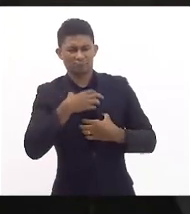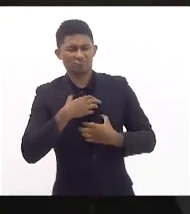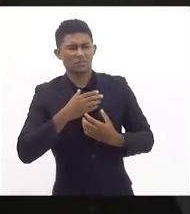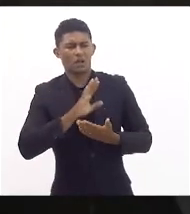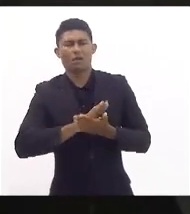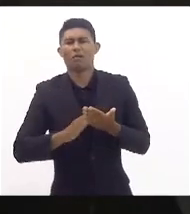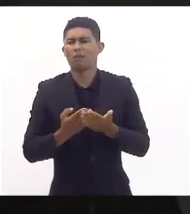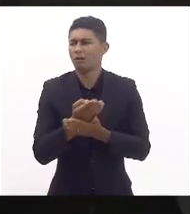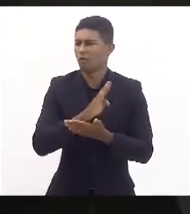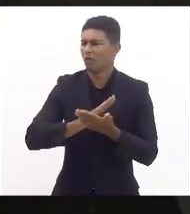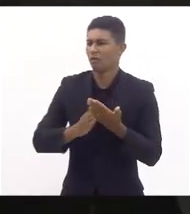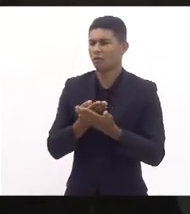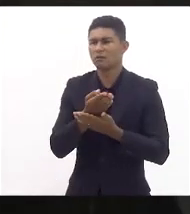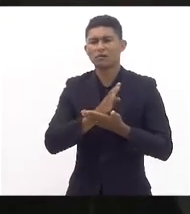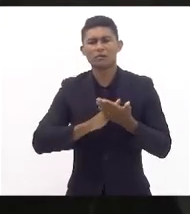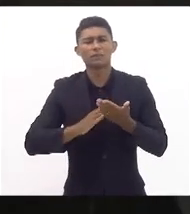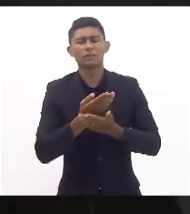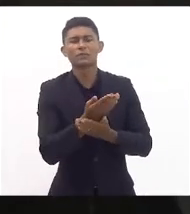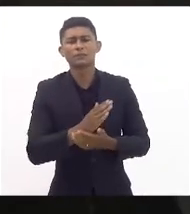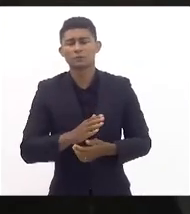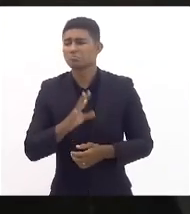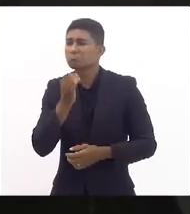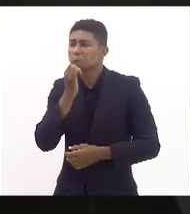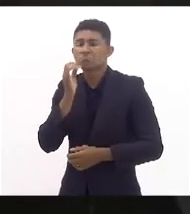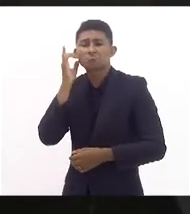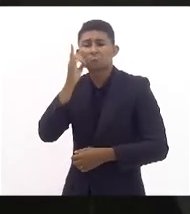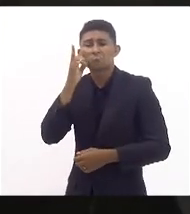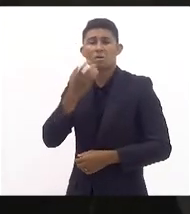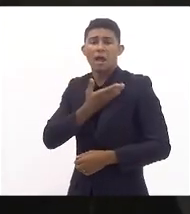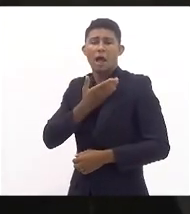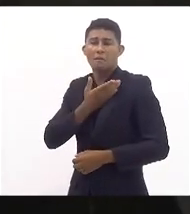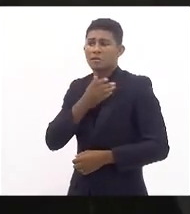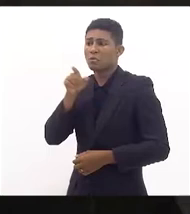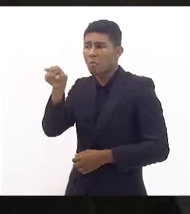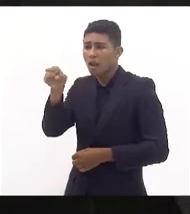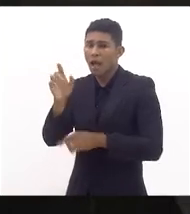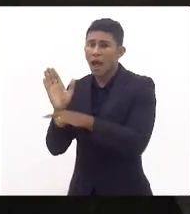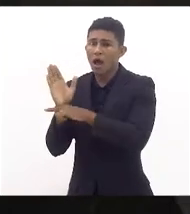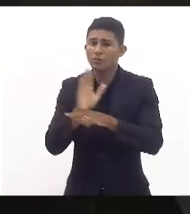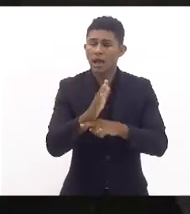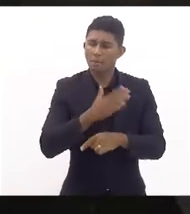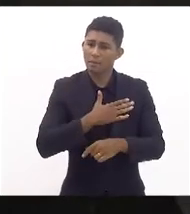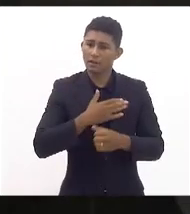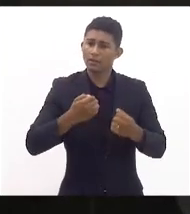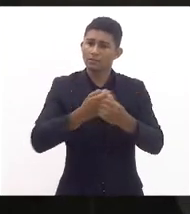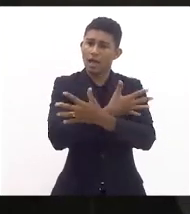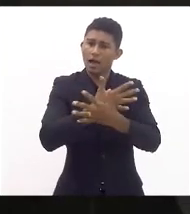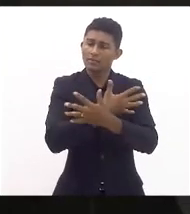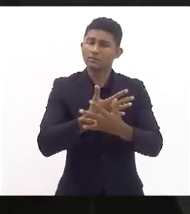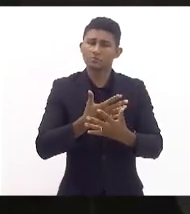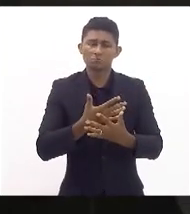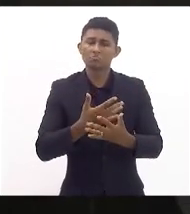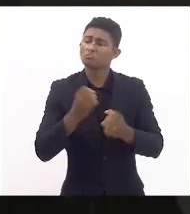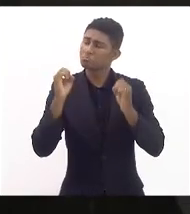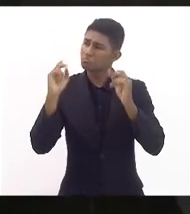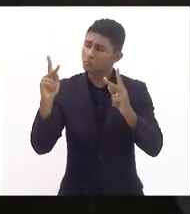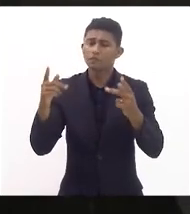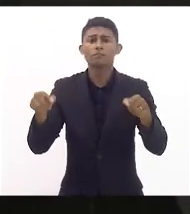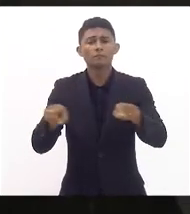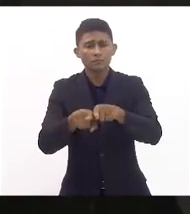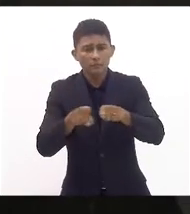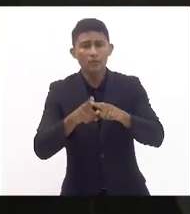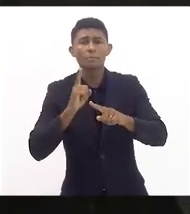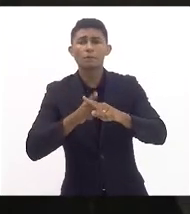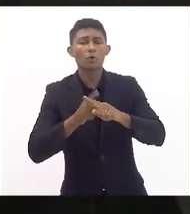ver qualquer colega atuar em benefício também da minha cidade, porque eu também assim atuo em benefício de